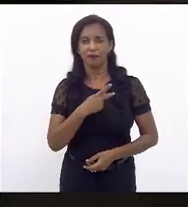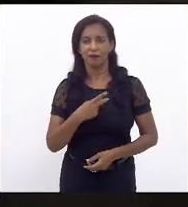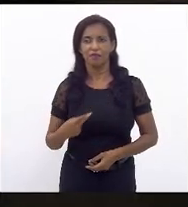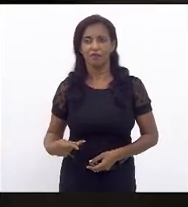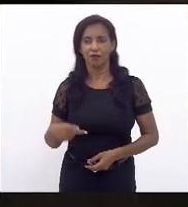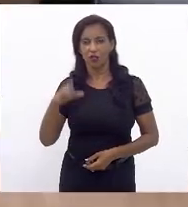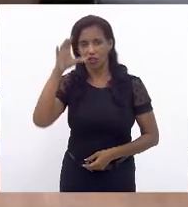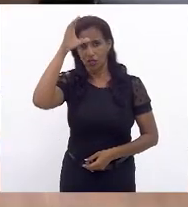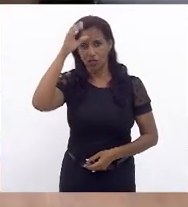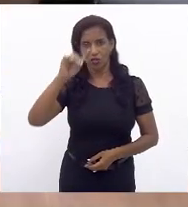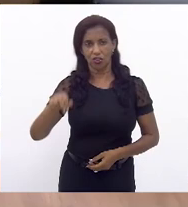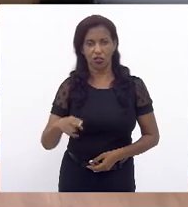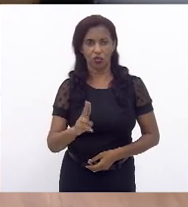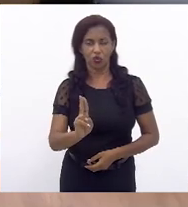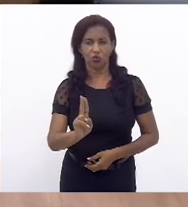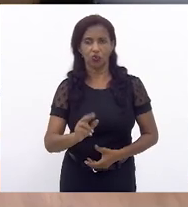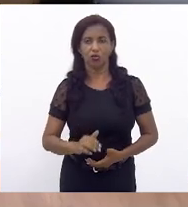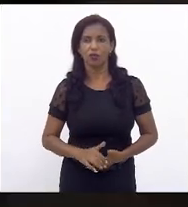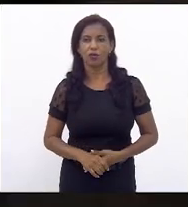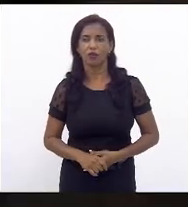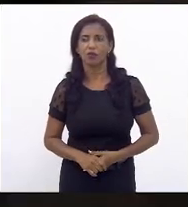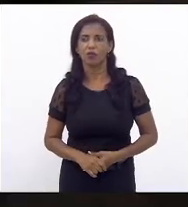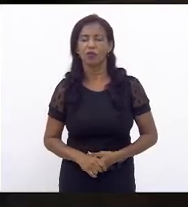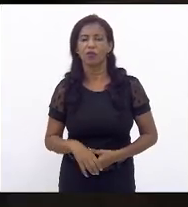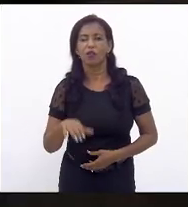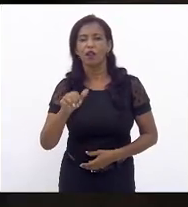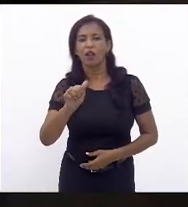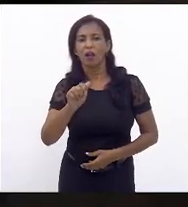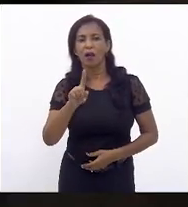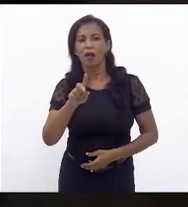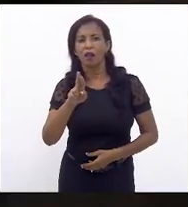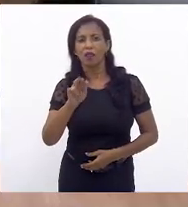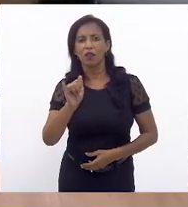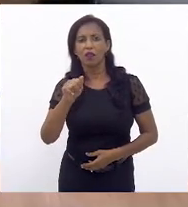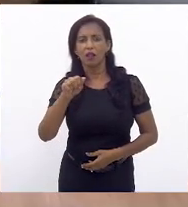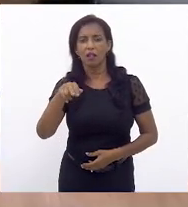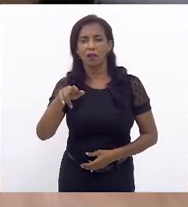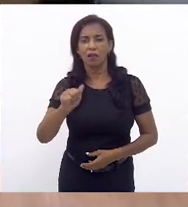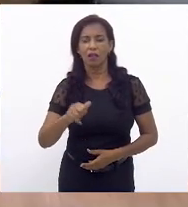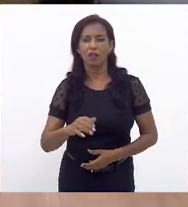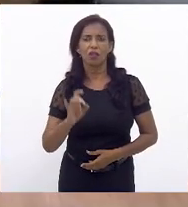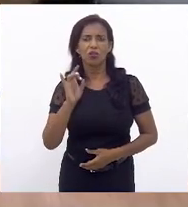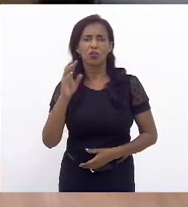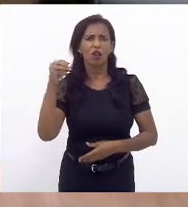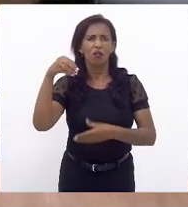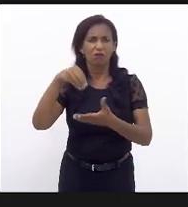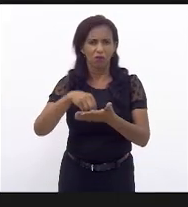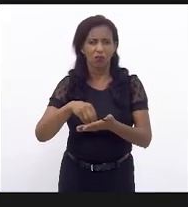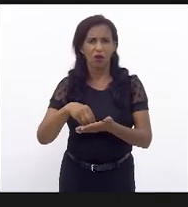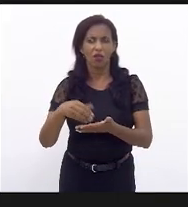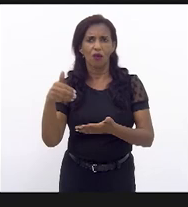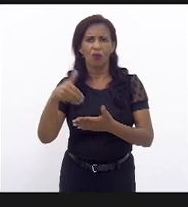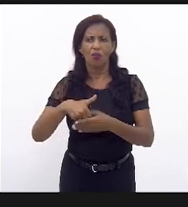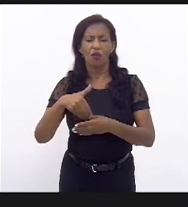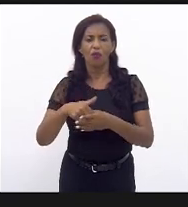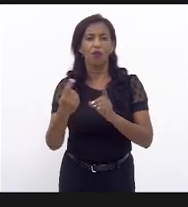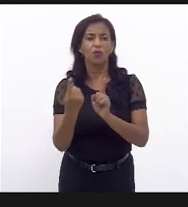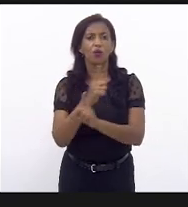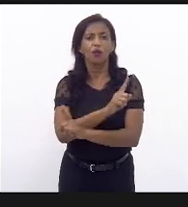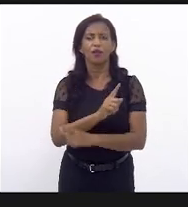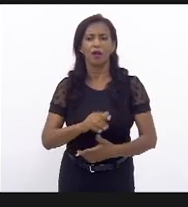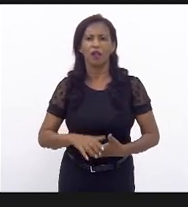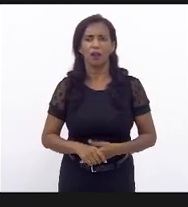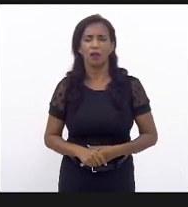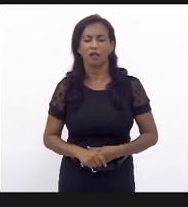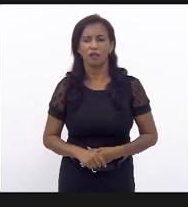Presidente Tchazu. Deputada Adriana Baltazar. Só para consignar o meu voto contrário, tá?